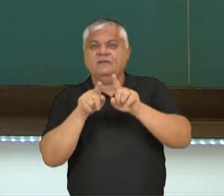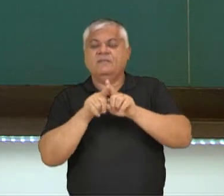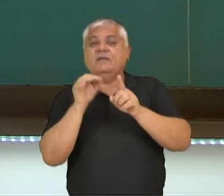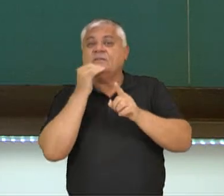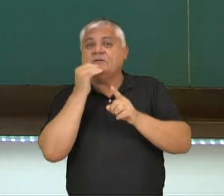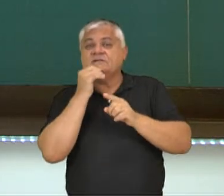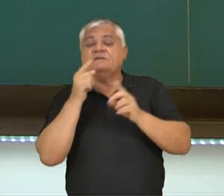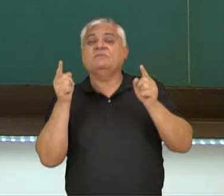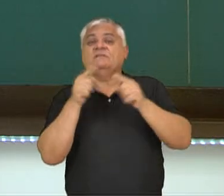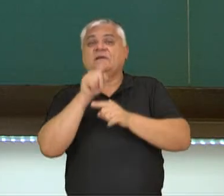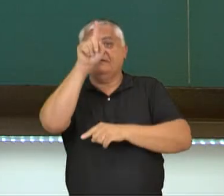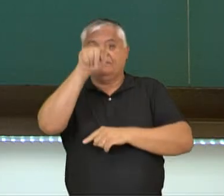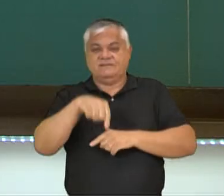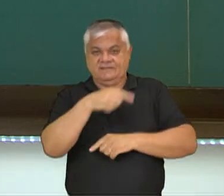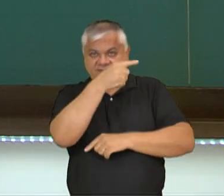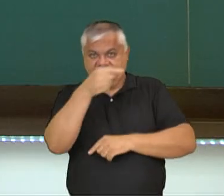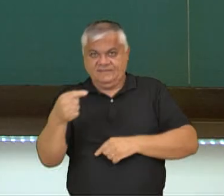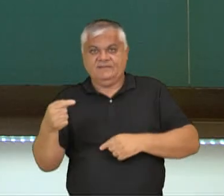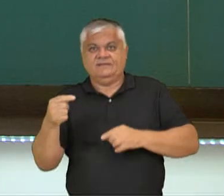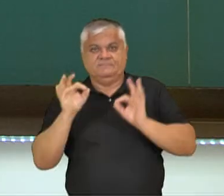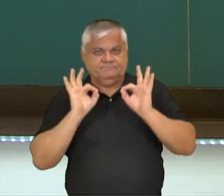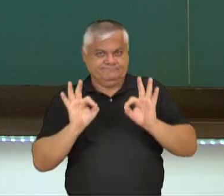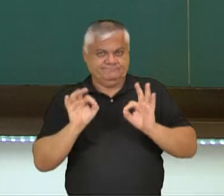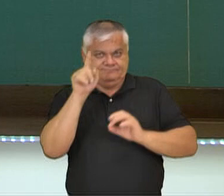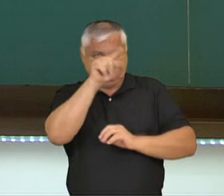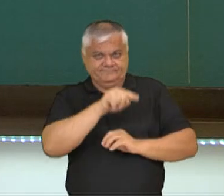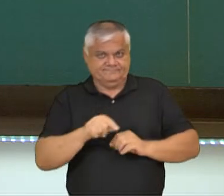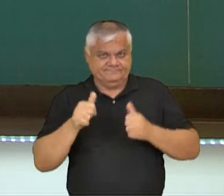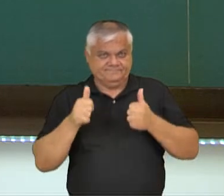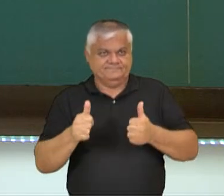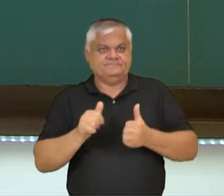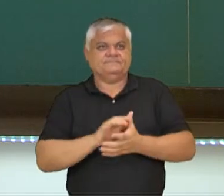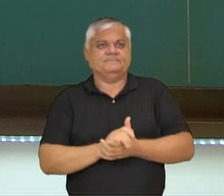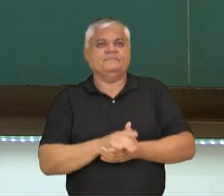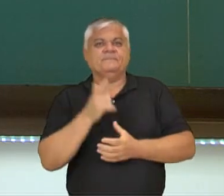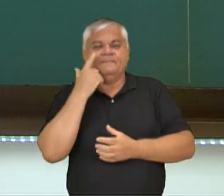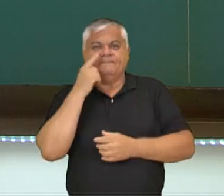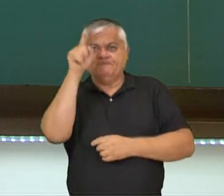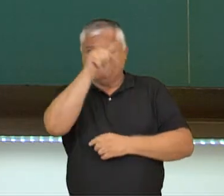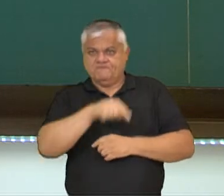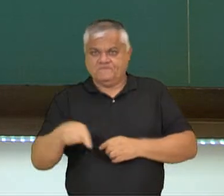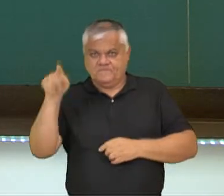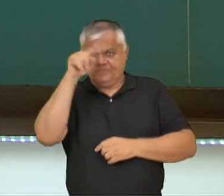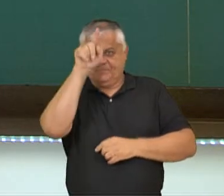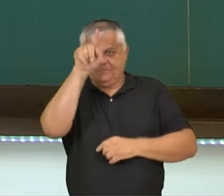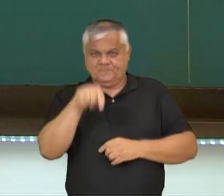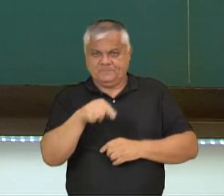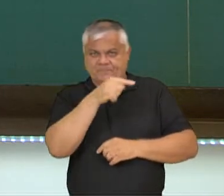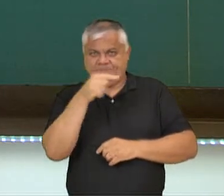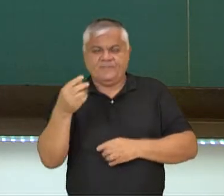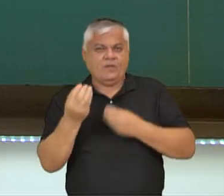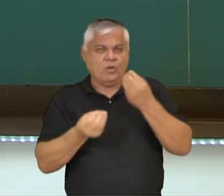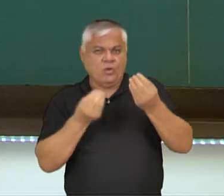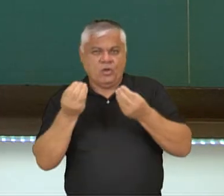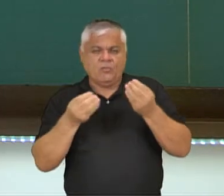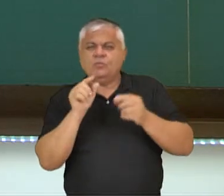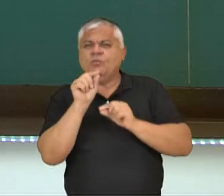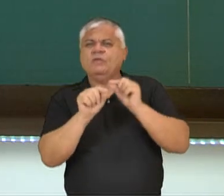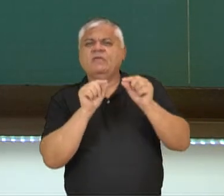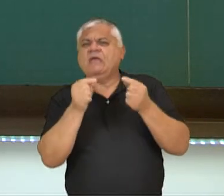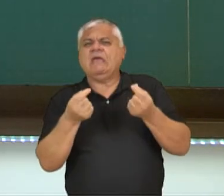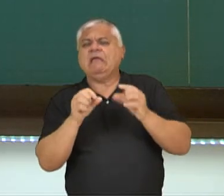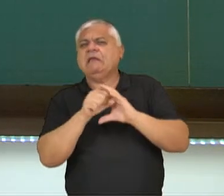relações trigonométricas na circunferência, ok? Então, vamos começar relembrando aí a definição, o